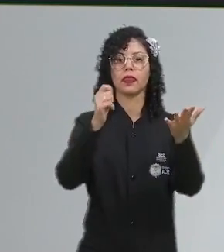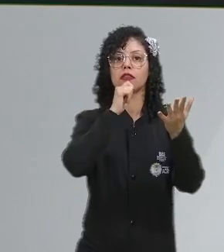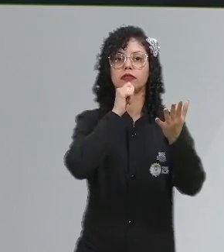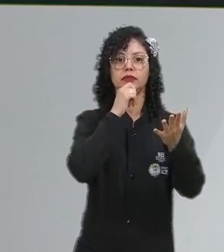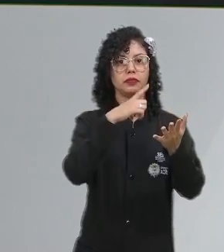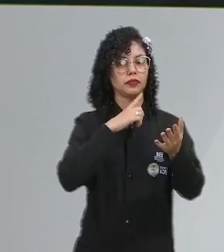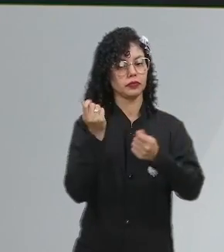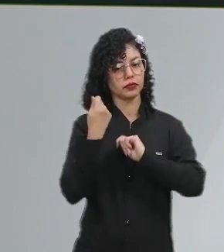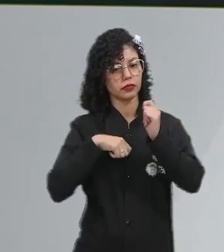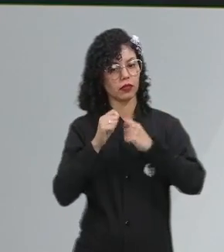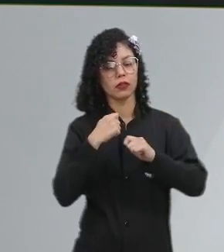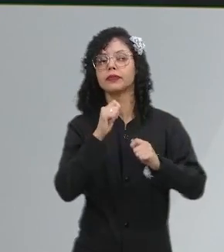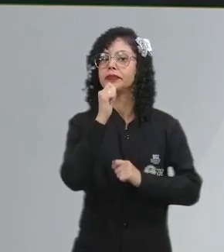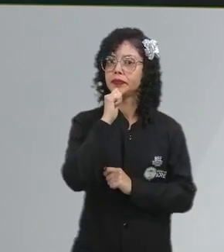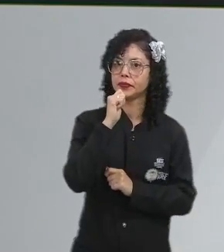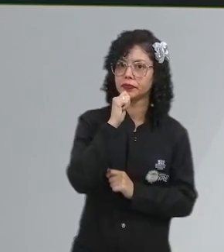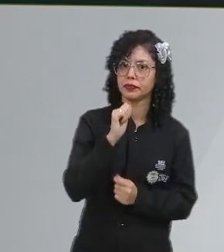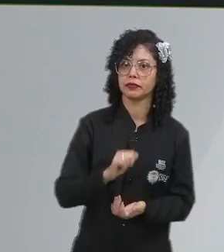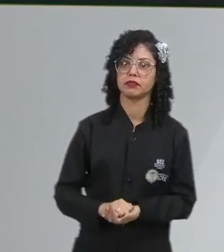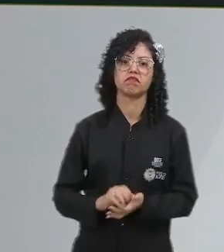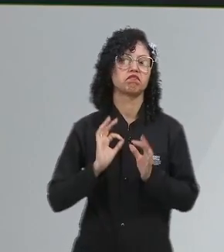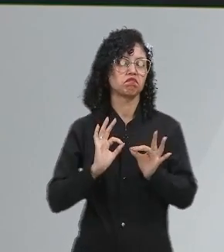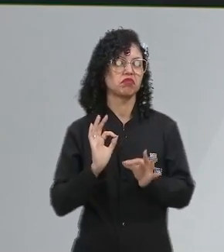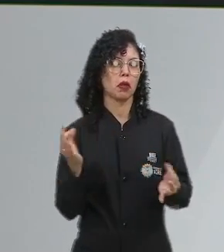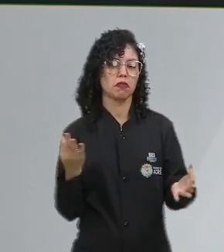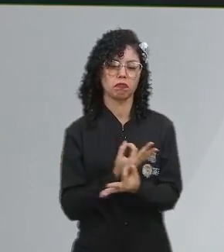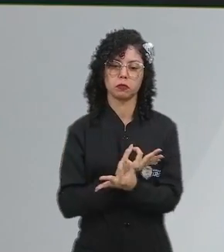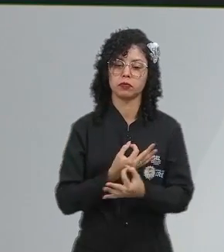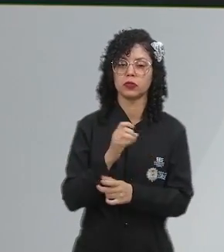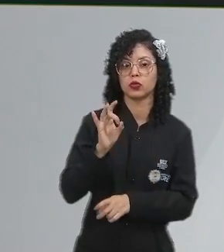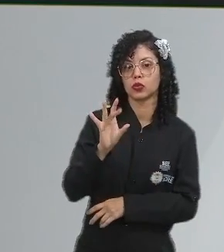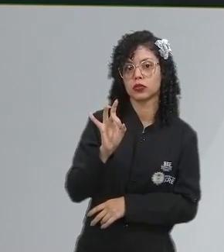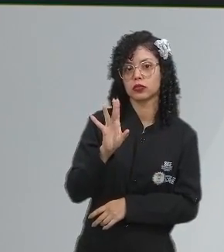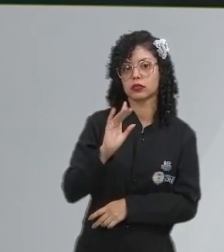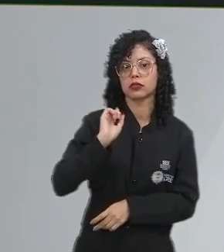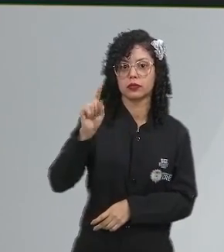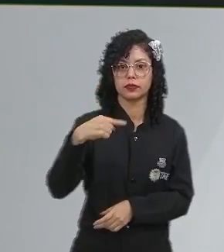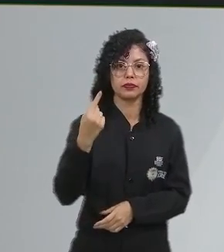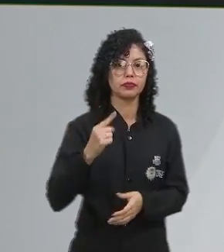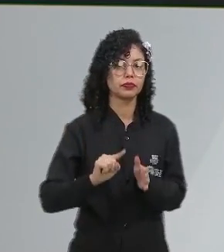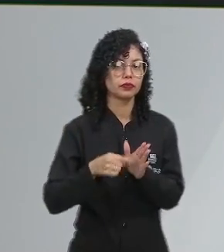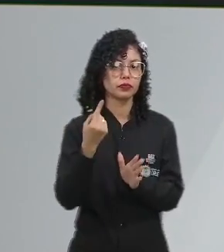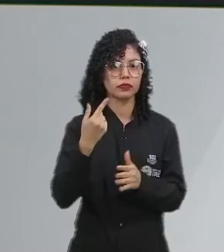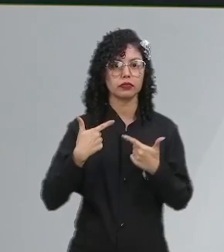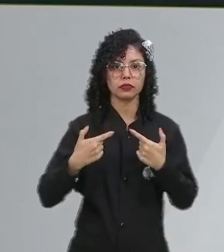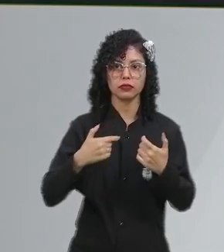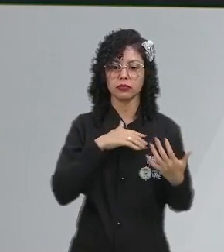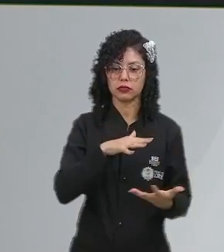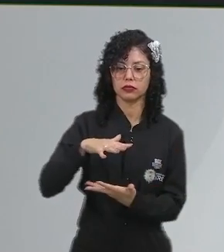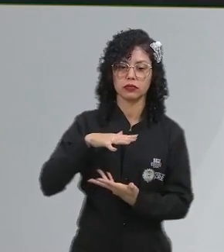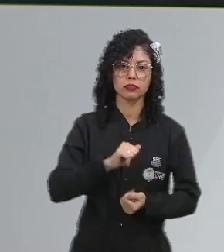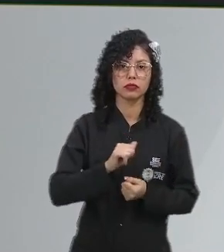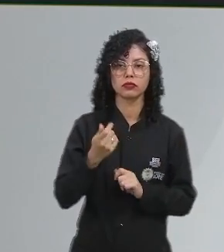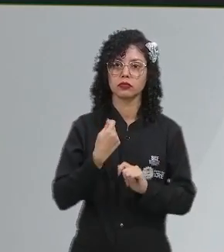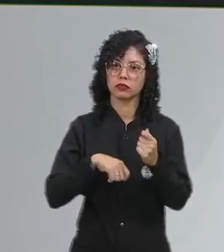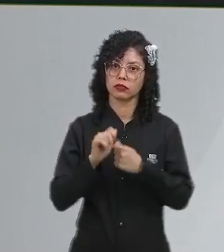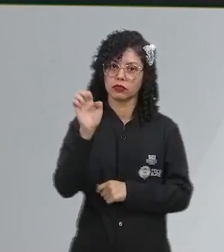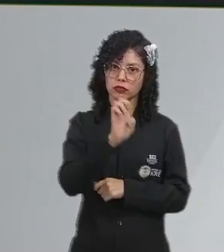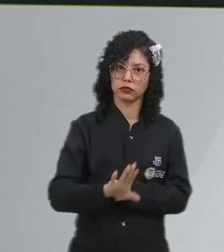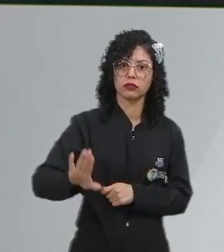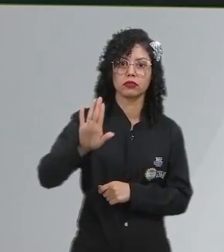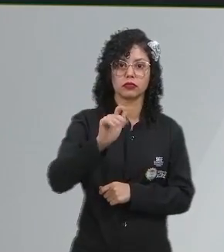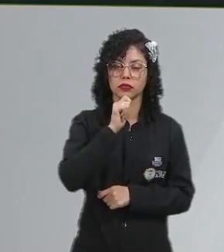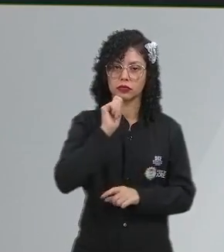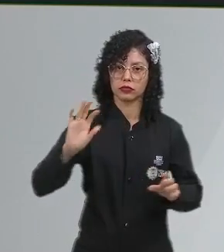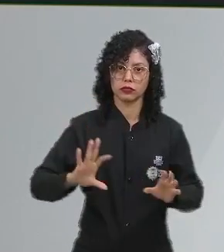a economia estava indo, de vento em polpa. Só que após a Primeira Guerra Mundial, as economias europeias que